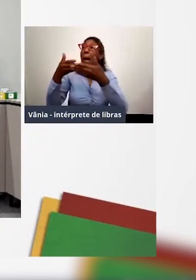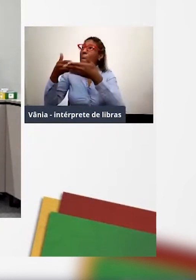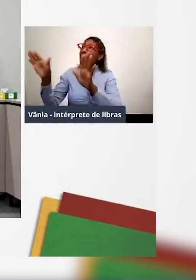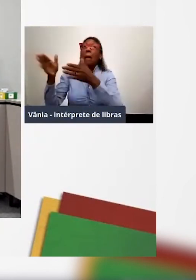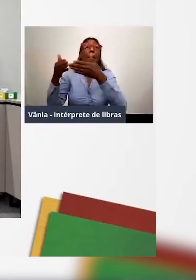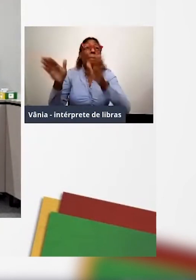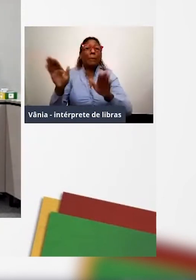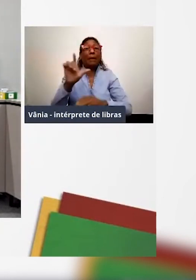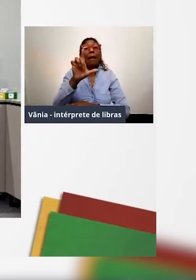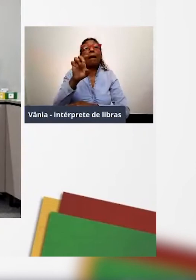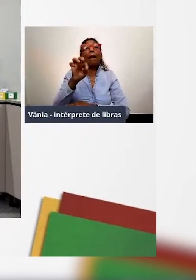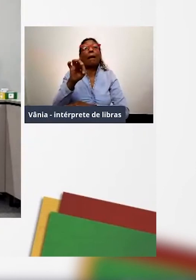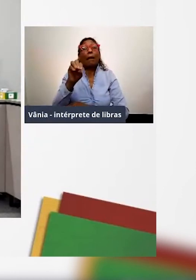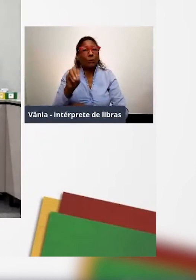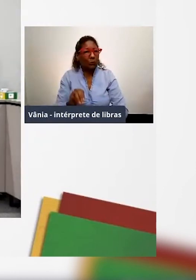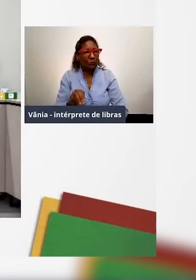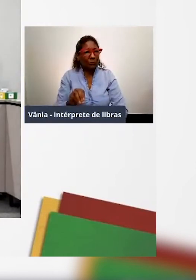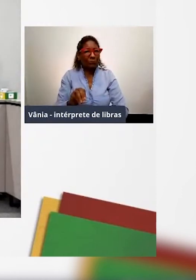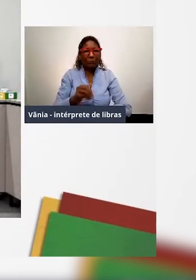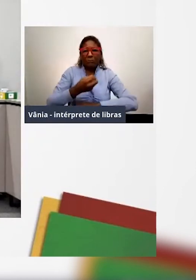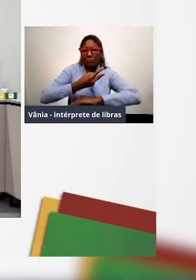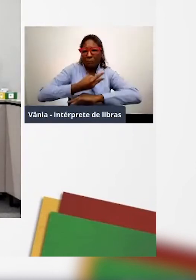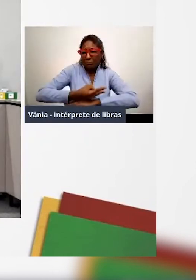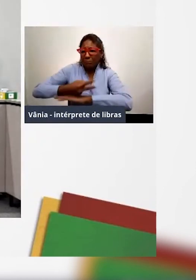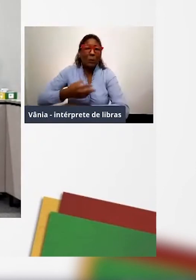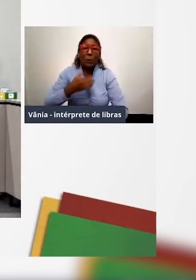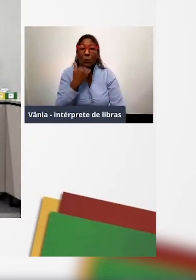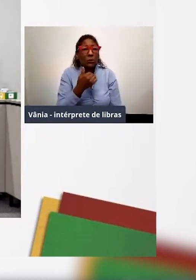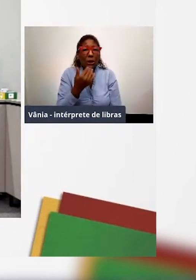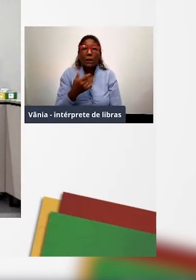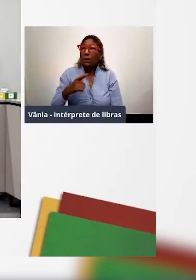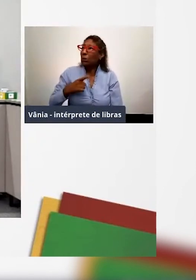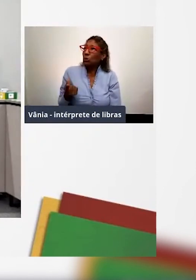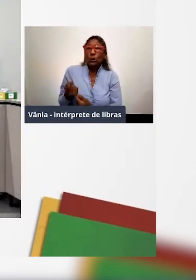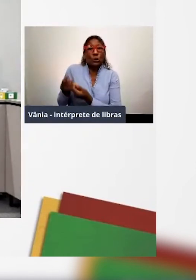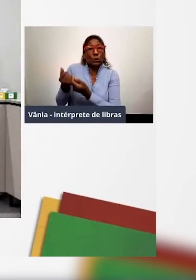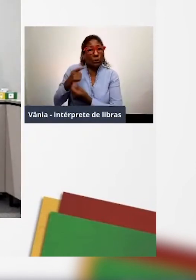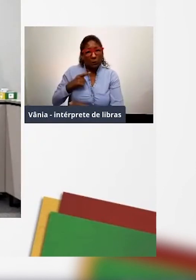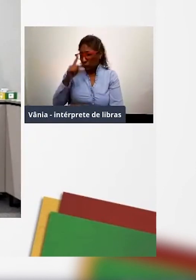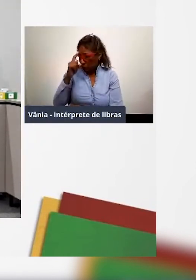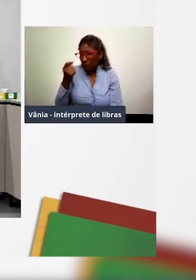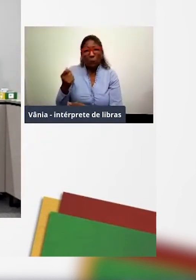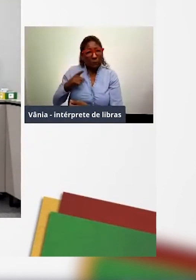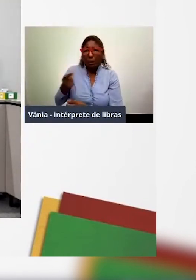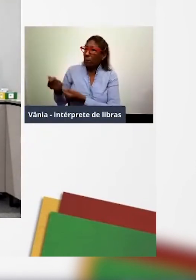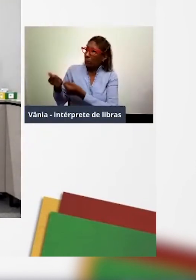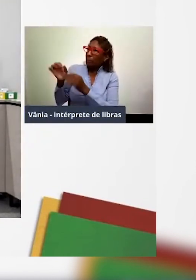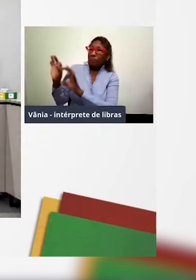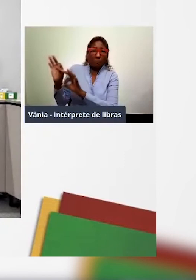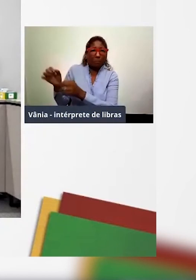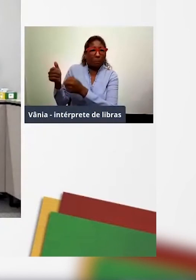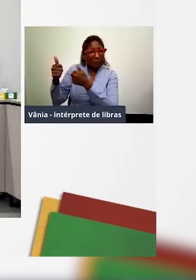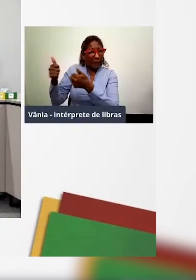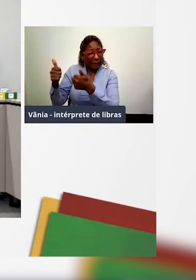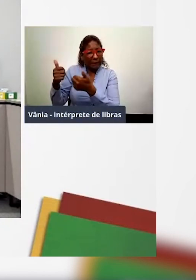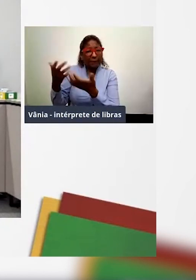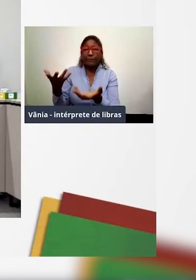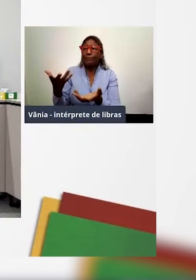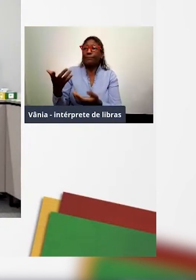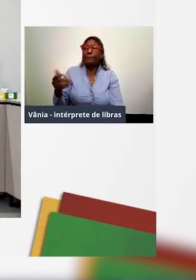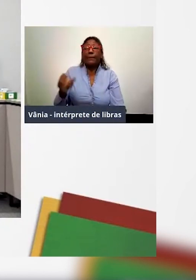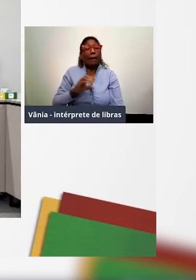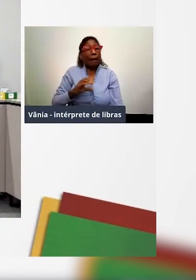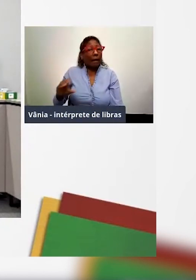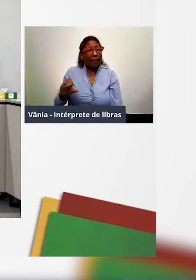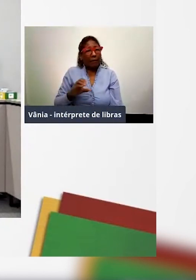mais ricos, nem os países com farta estrutura hospitalar, para pegar países como o Canadá,